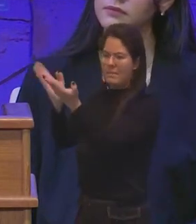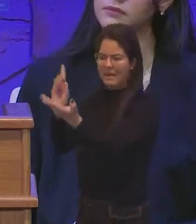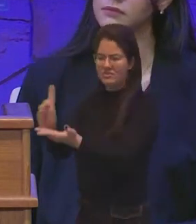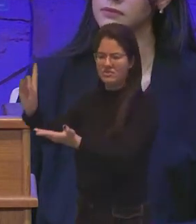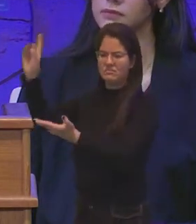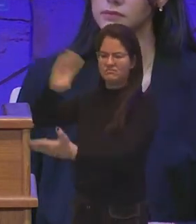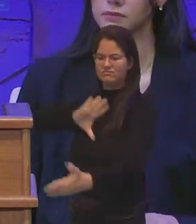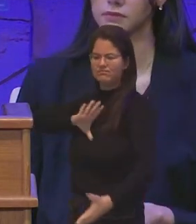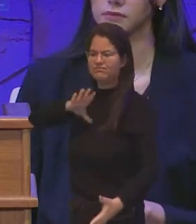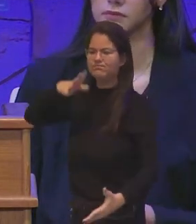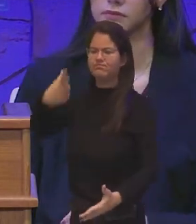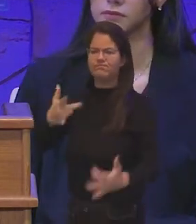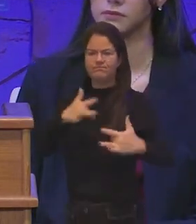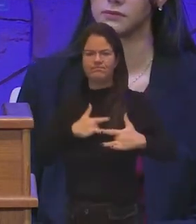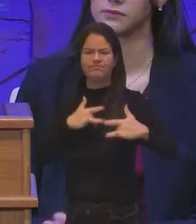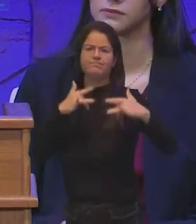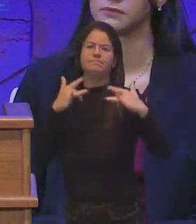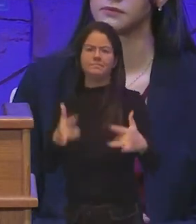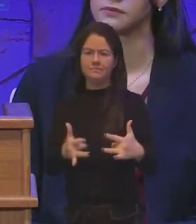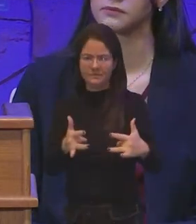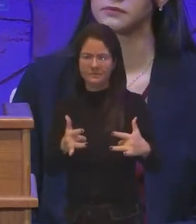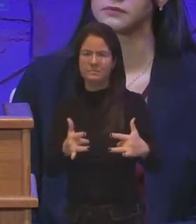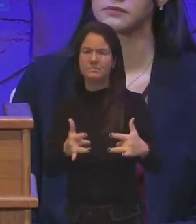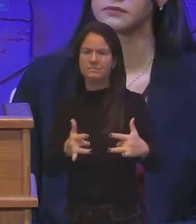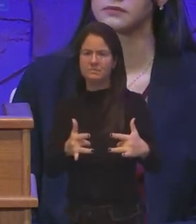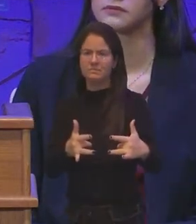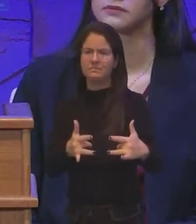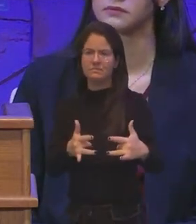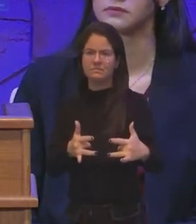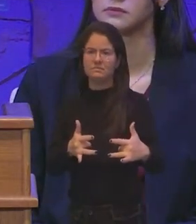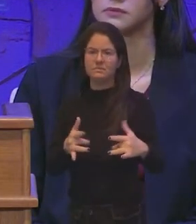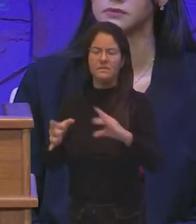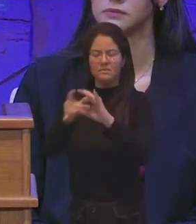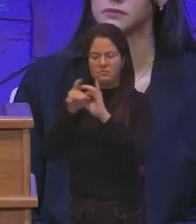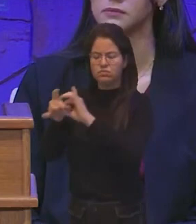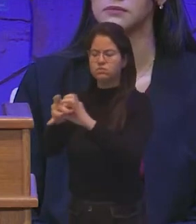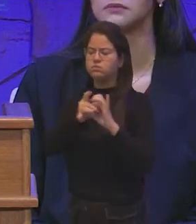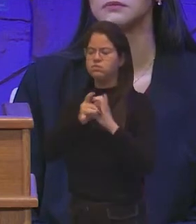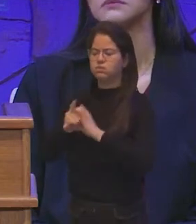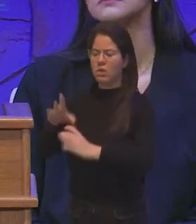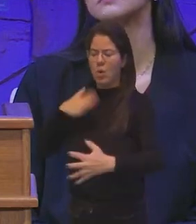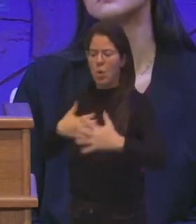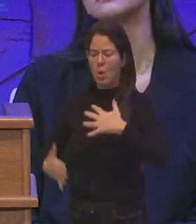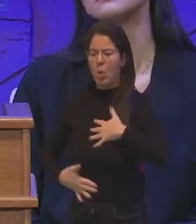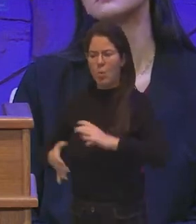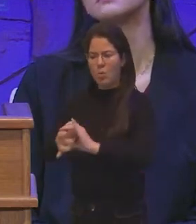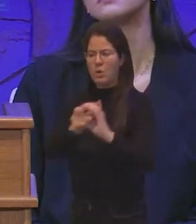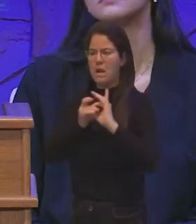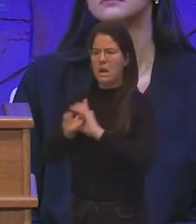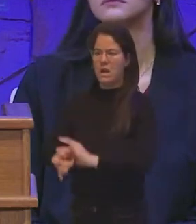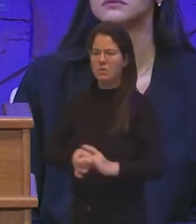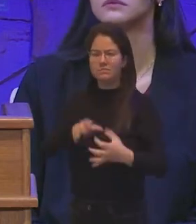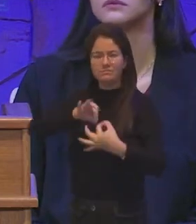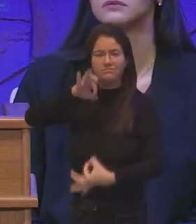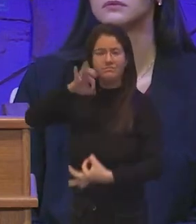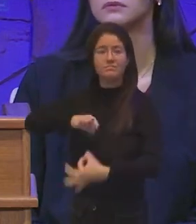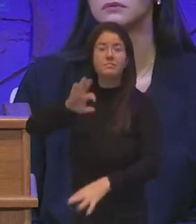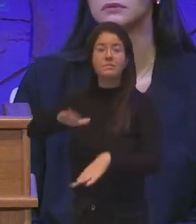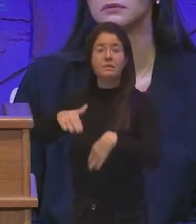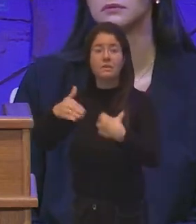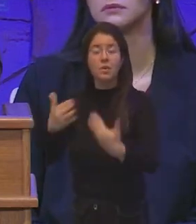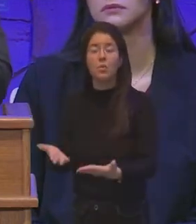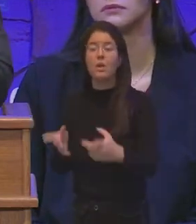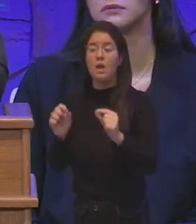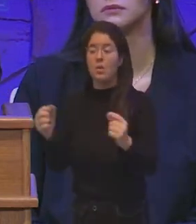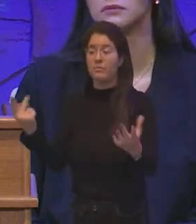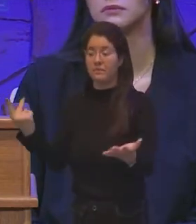ousadia, com generosidade, com senso de unidade, de corpo espiritual, agora saíam do